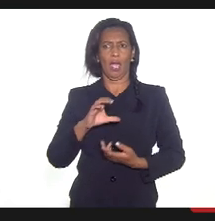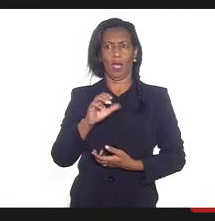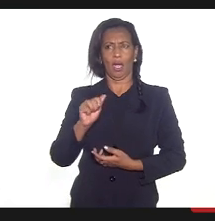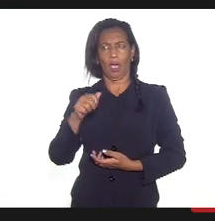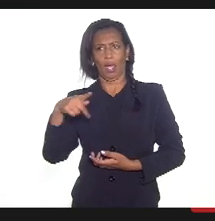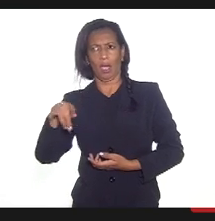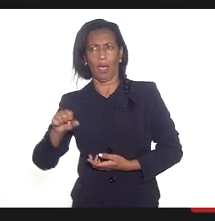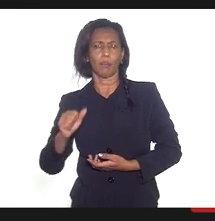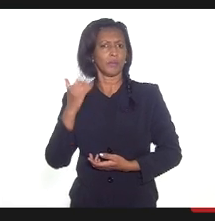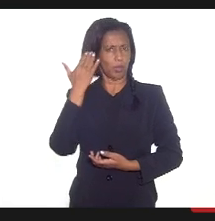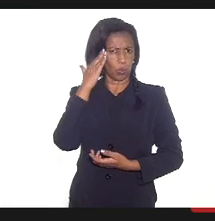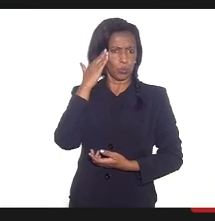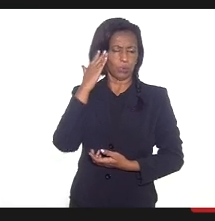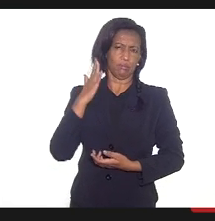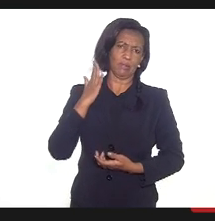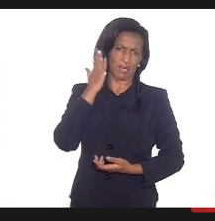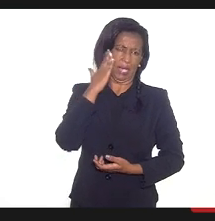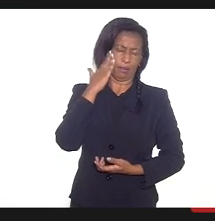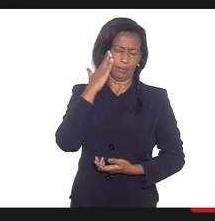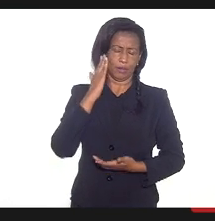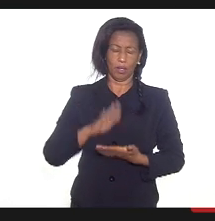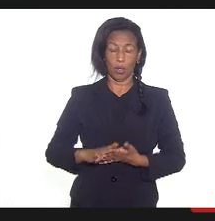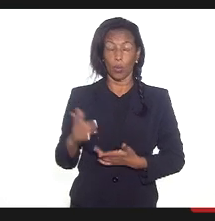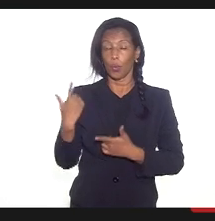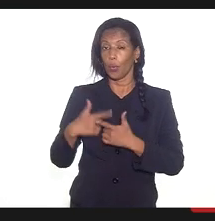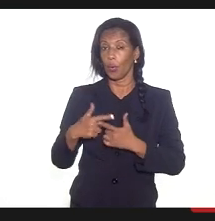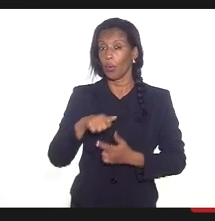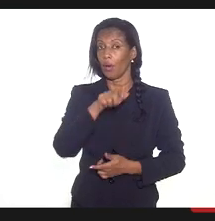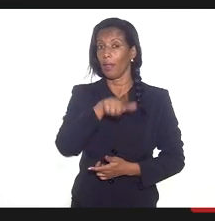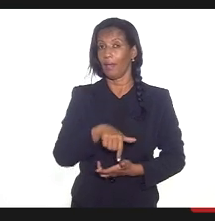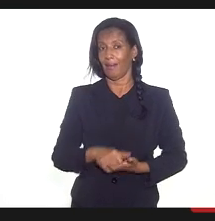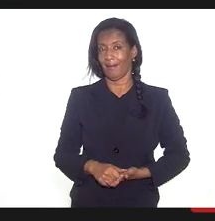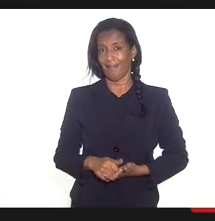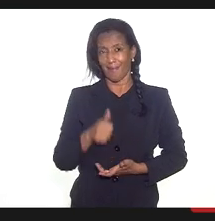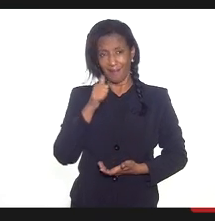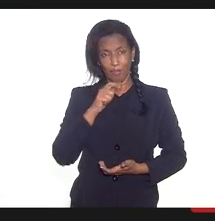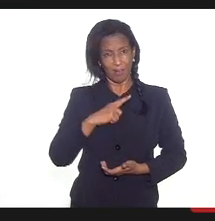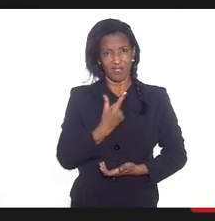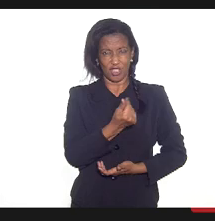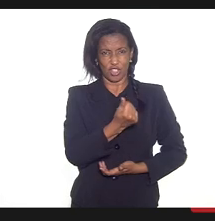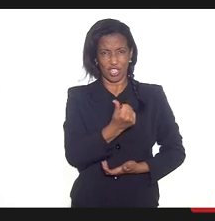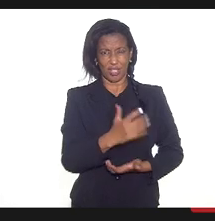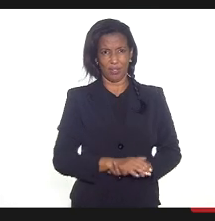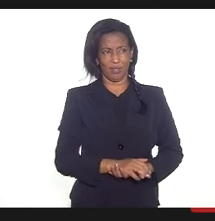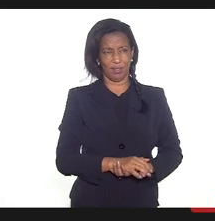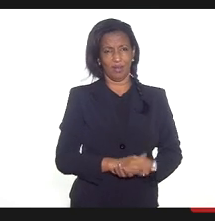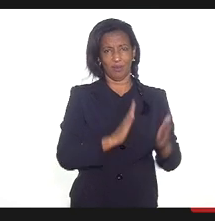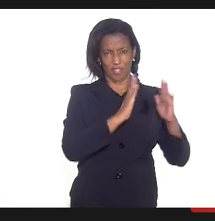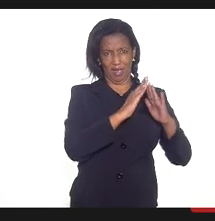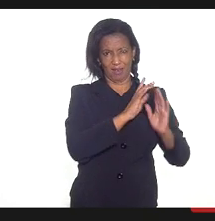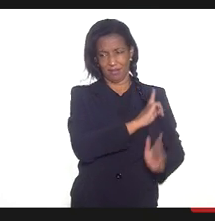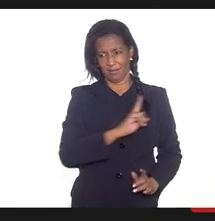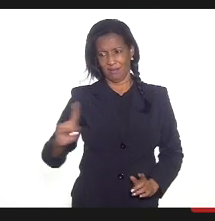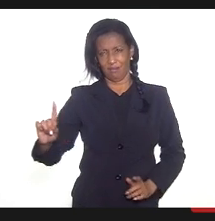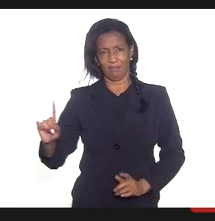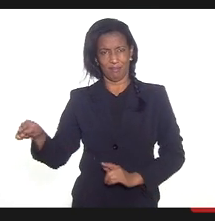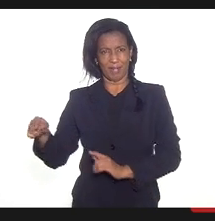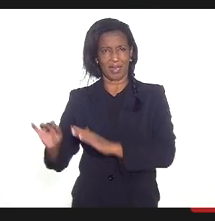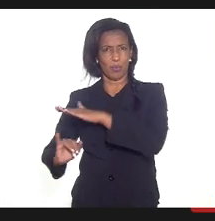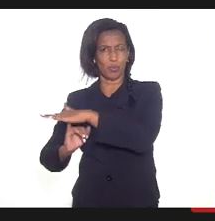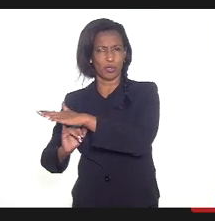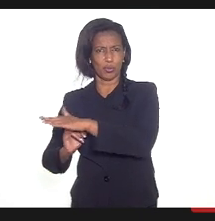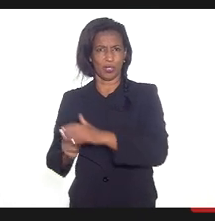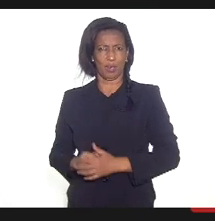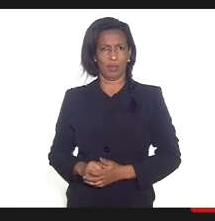consciência disso tudo, né? O problema é, a mulher tem dinheiro para poder sair de casa e ir para o CAPS, a mulher precisa